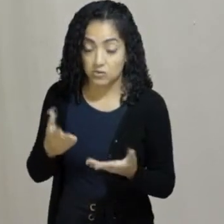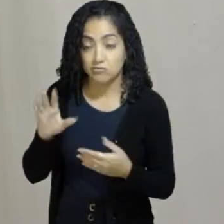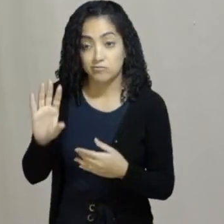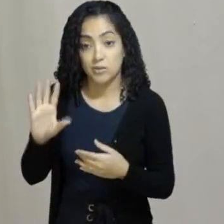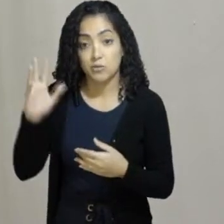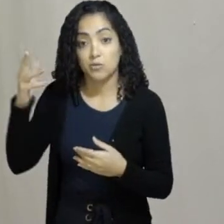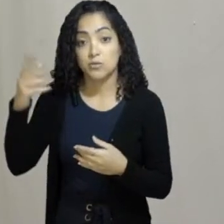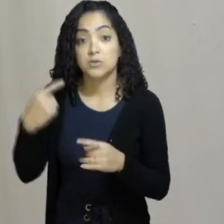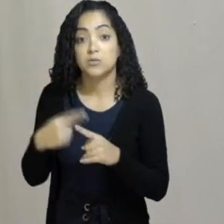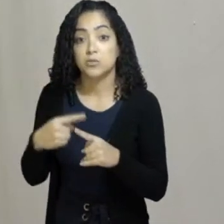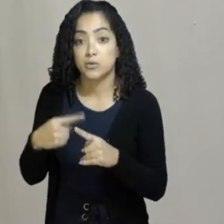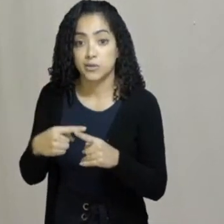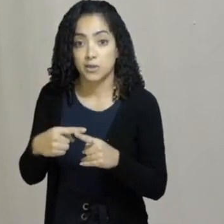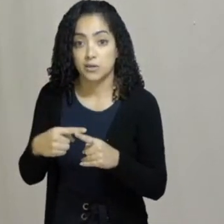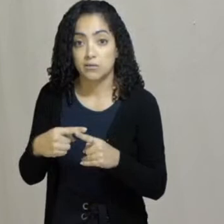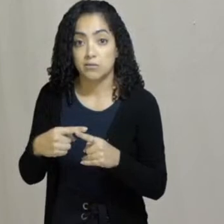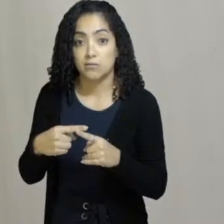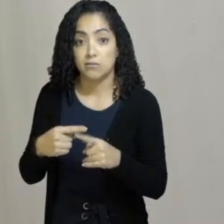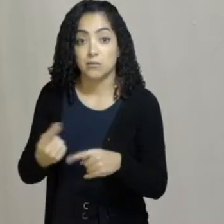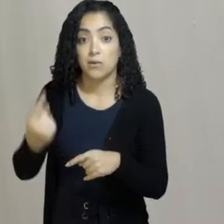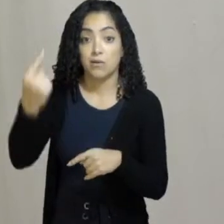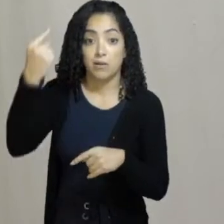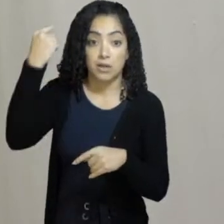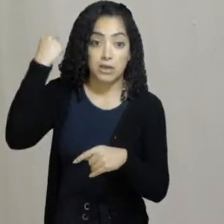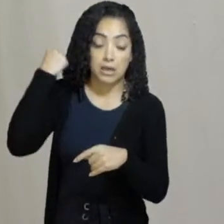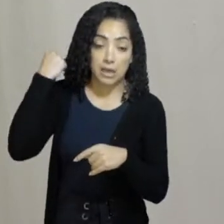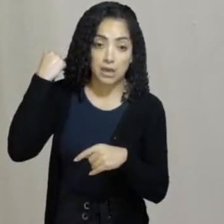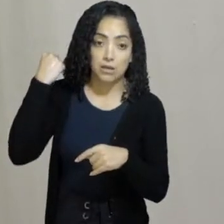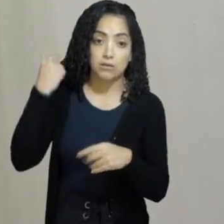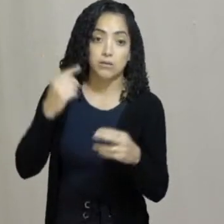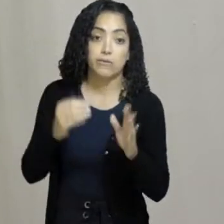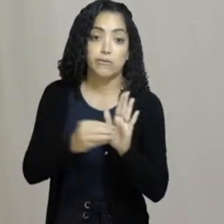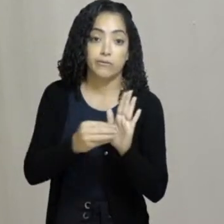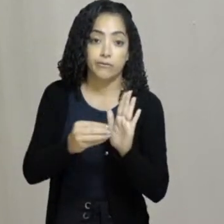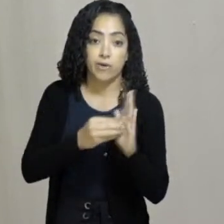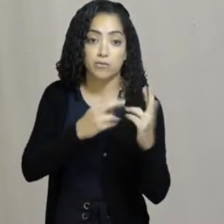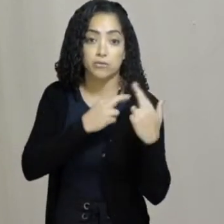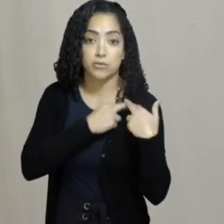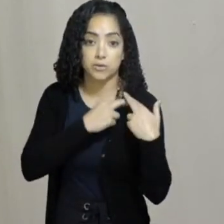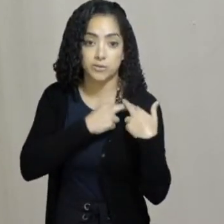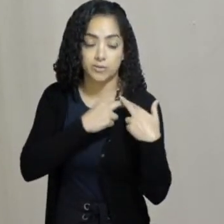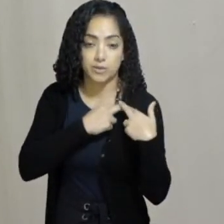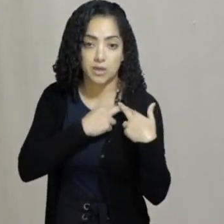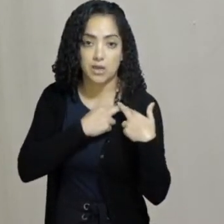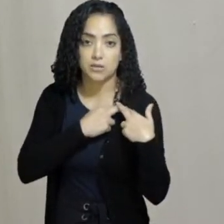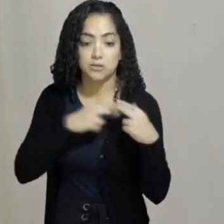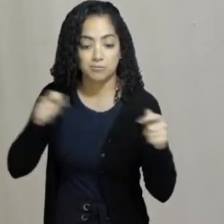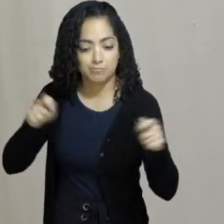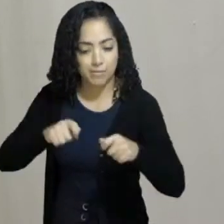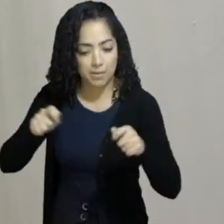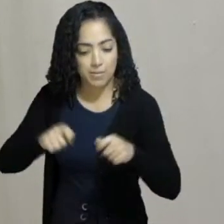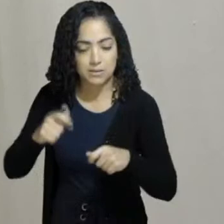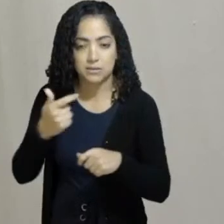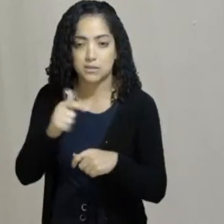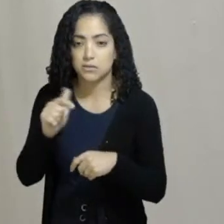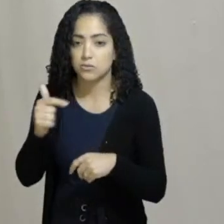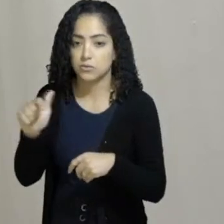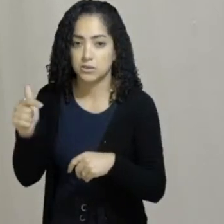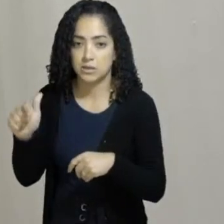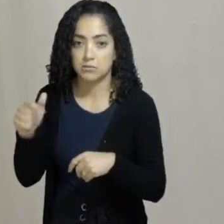os frutos da inoperância da incompetência da imprudência da